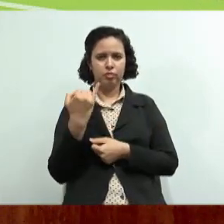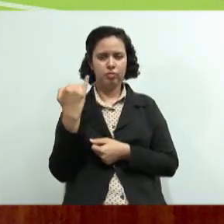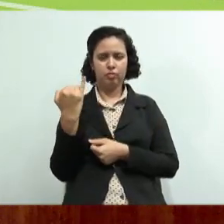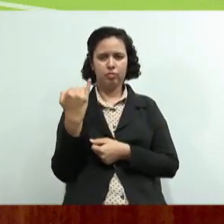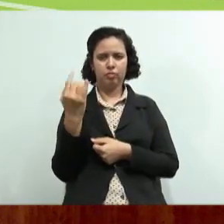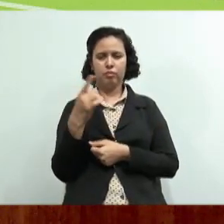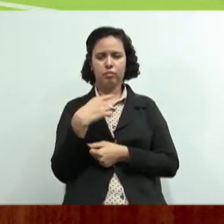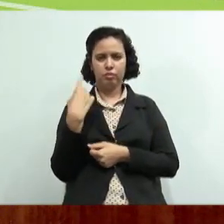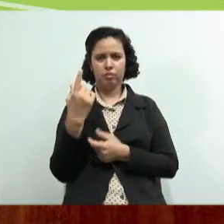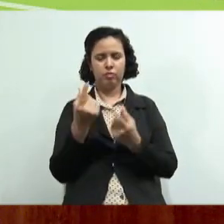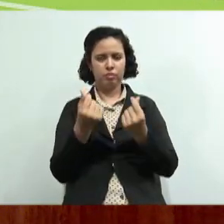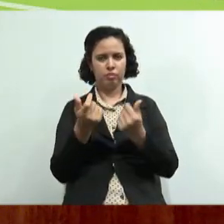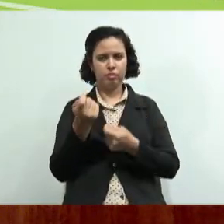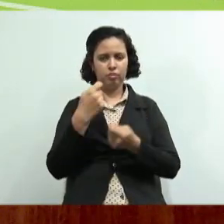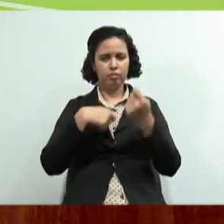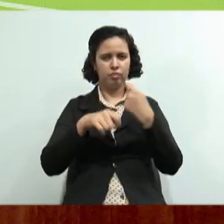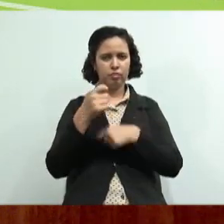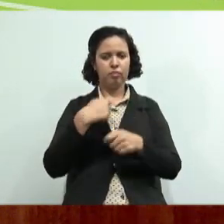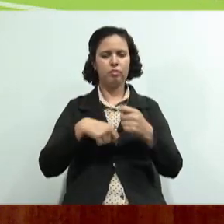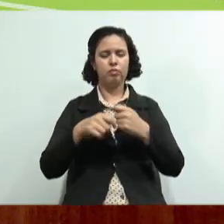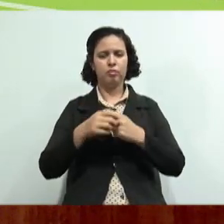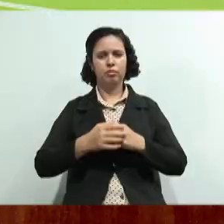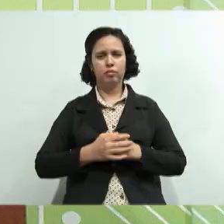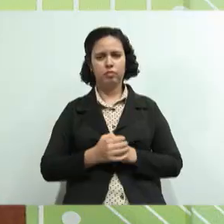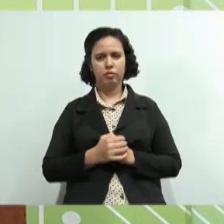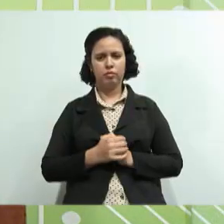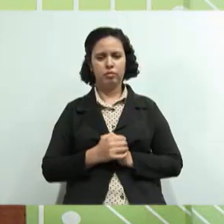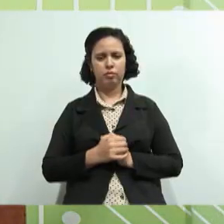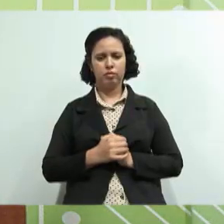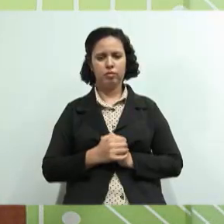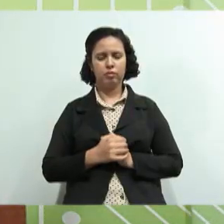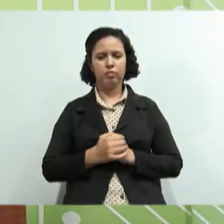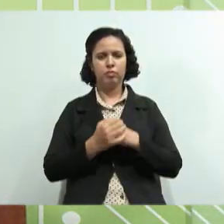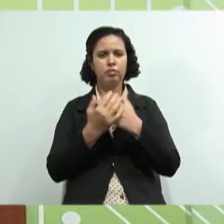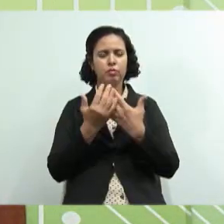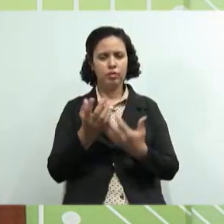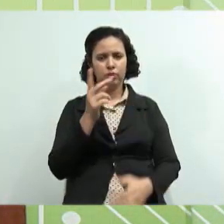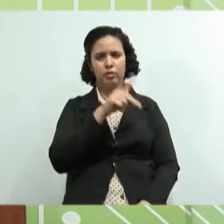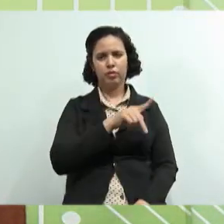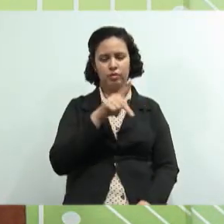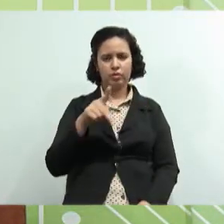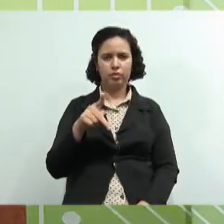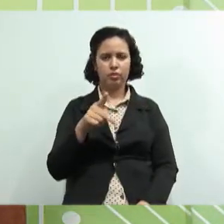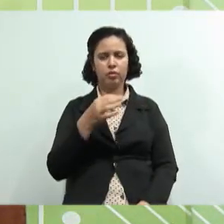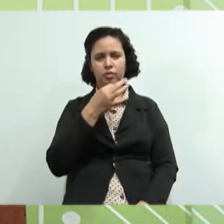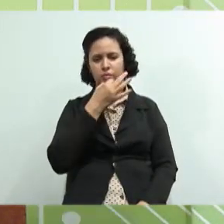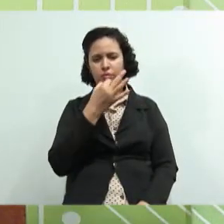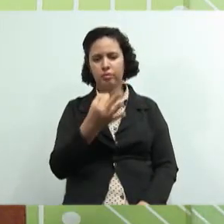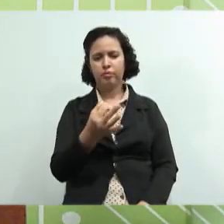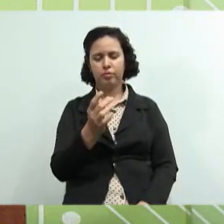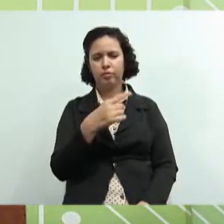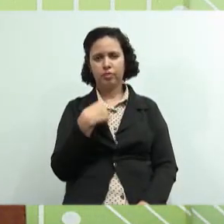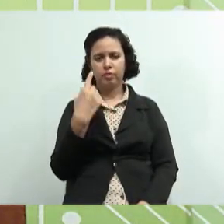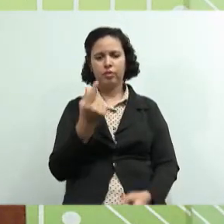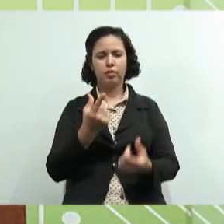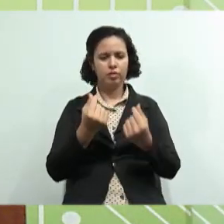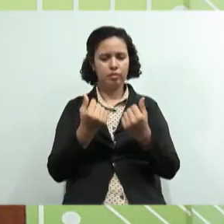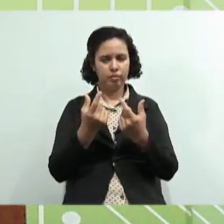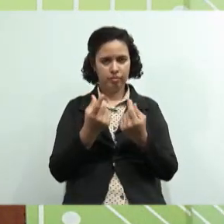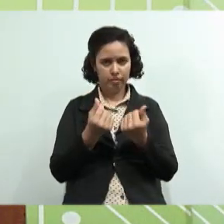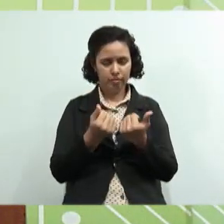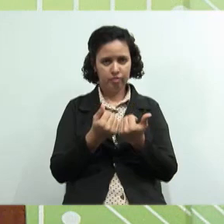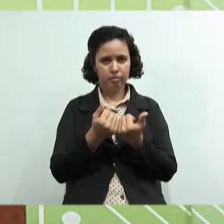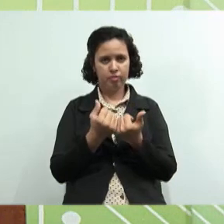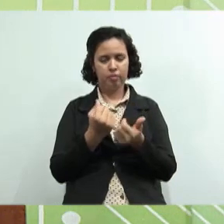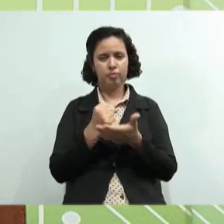nossa economia e para a nossa soberania alimentar. Como o professor bem comentou, né, a cesta básica, nós economistas, nós somos apaixonados por